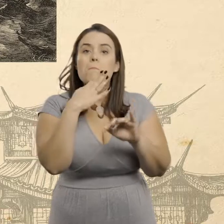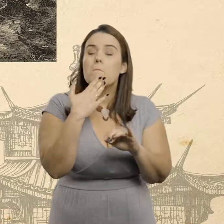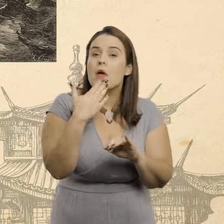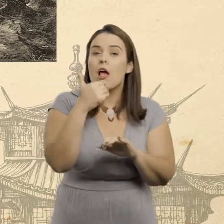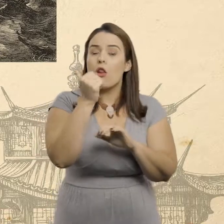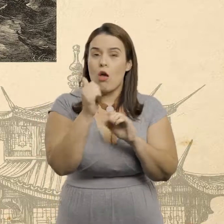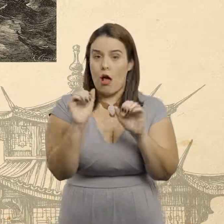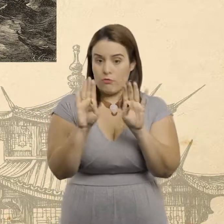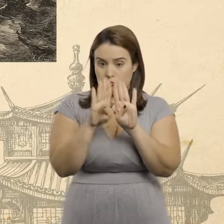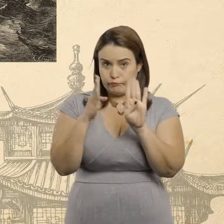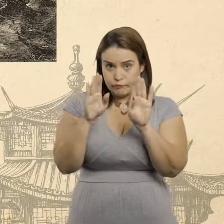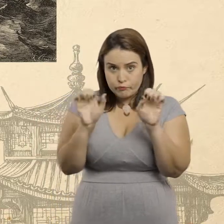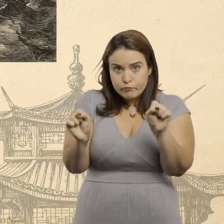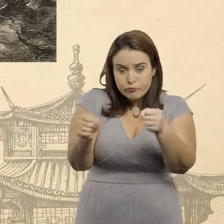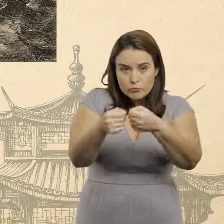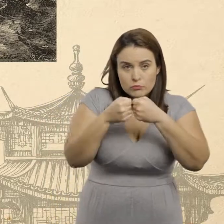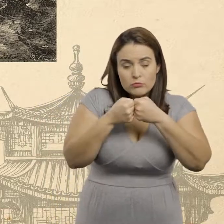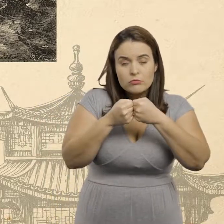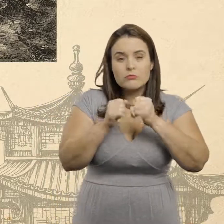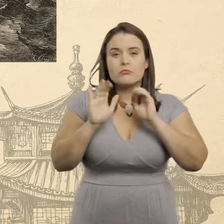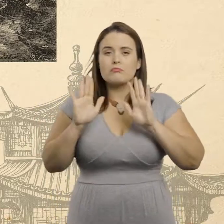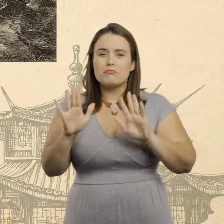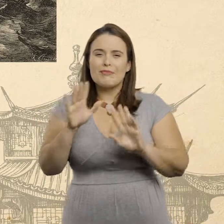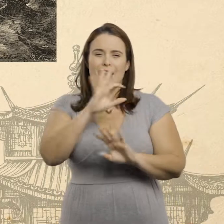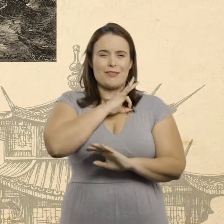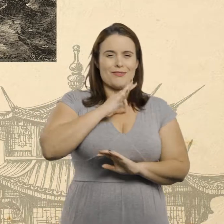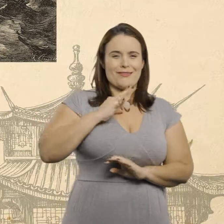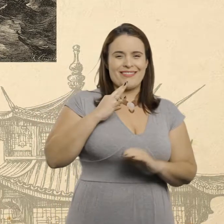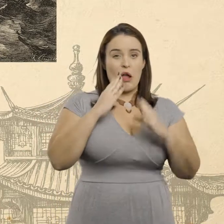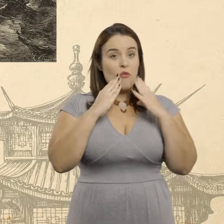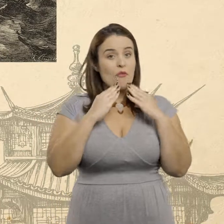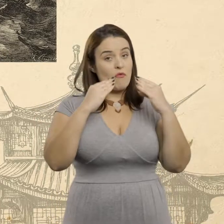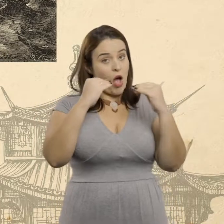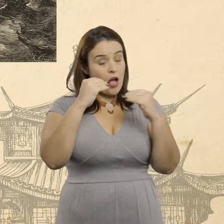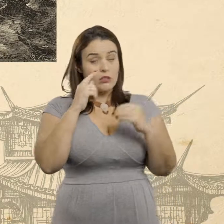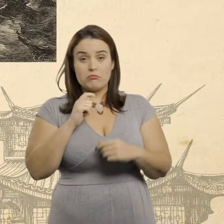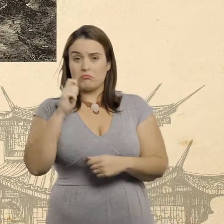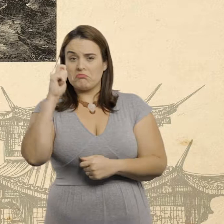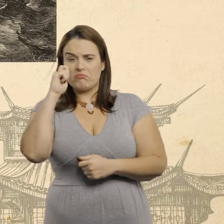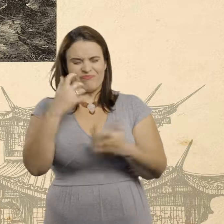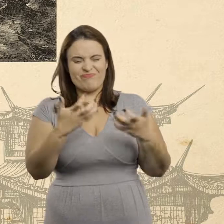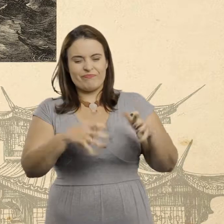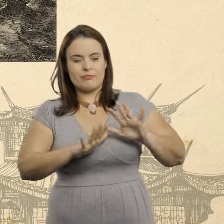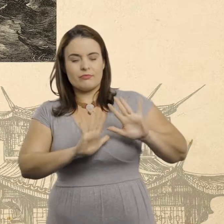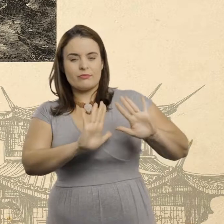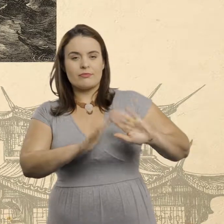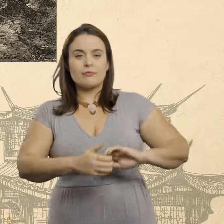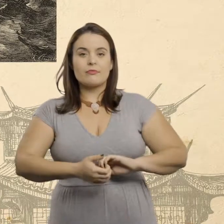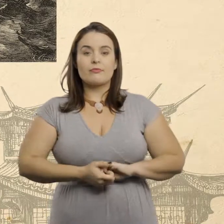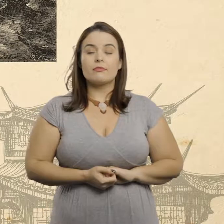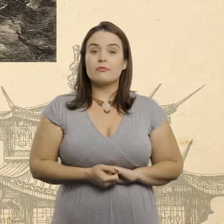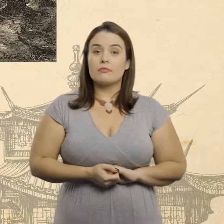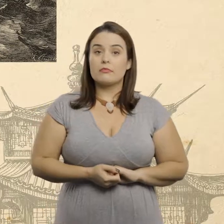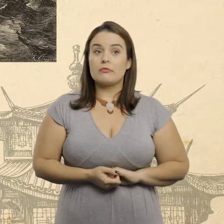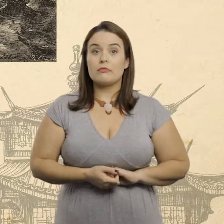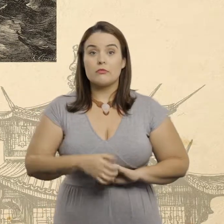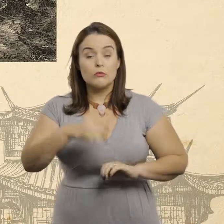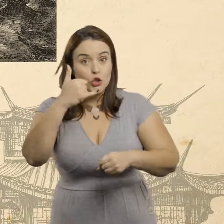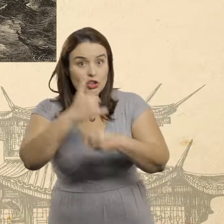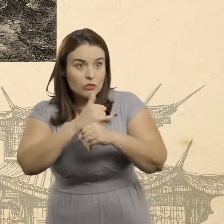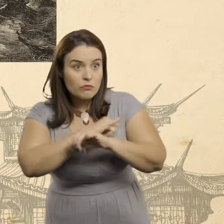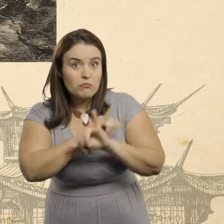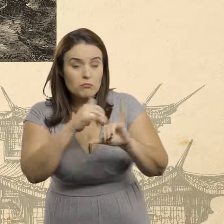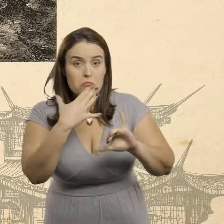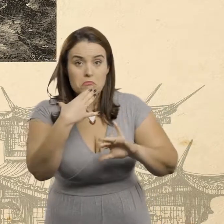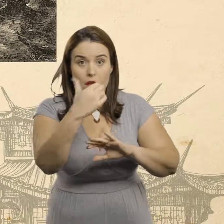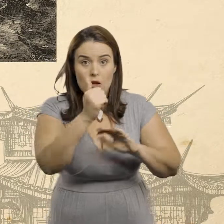se fecharem nas cabines, mas o Sr. Fogg, a Aouda e o detetive Fix não quiseram ir. O capitão sugeriu procurar